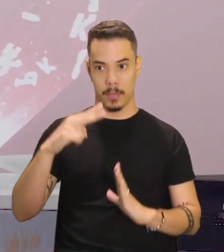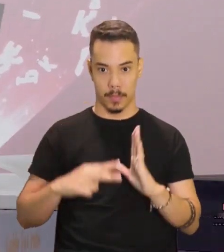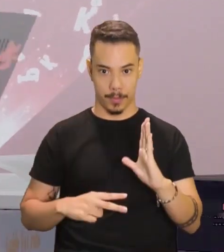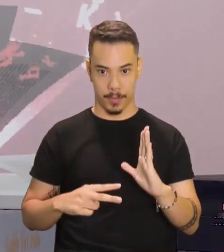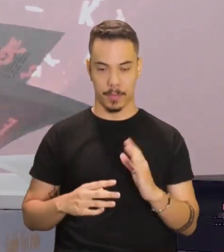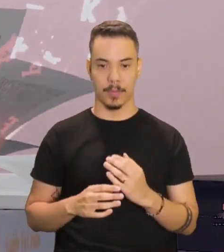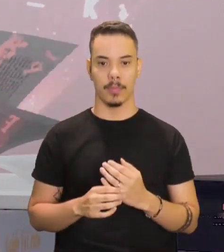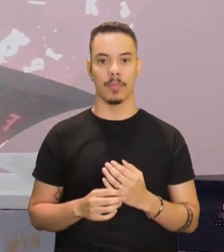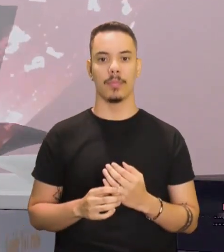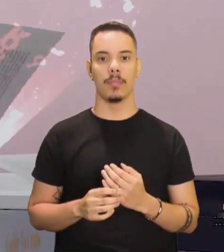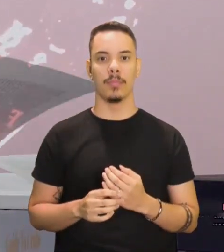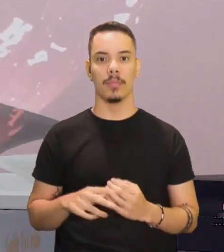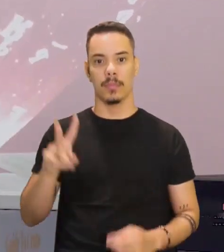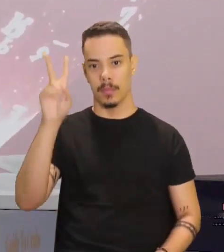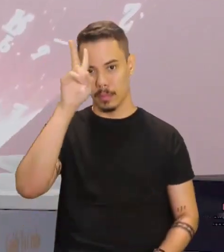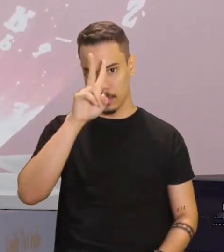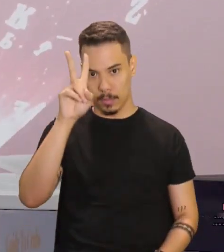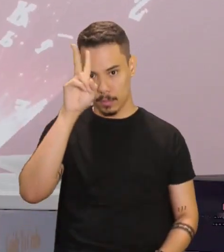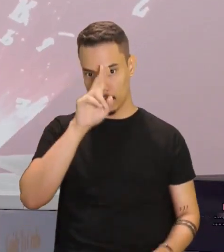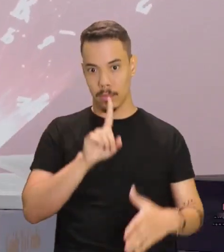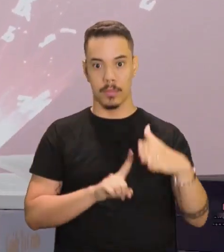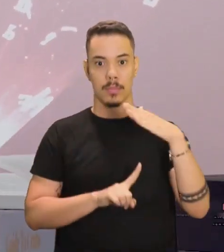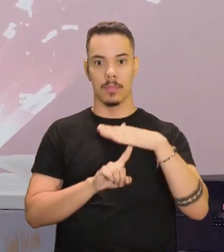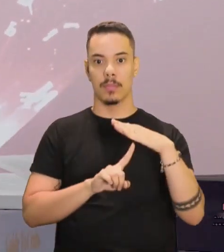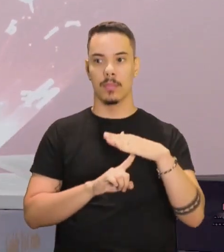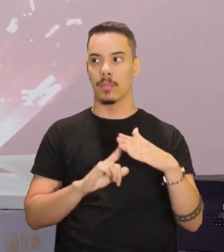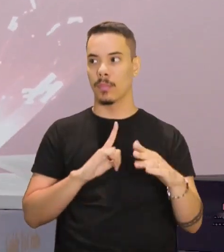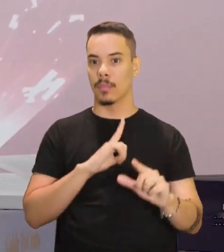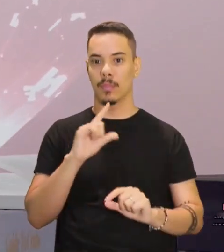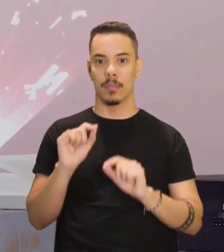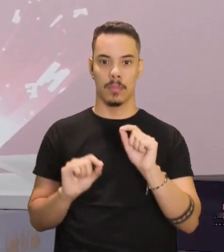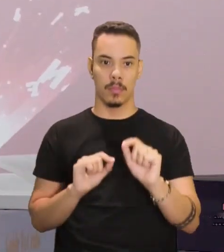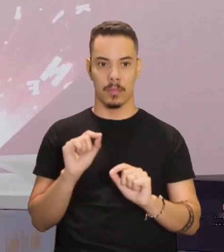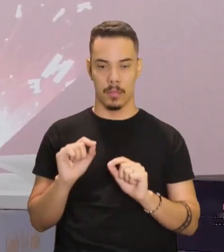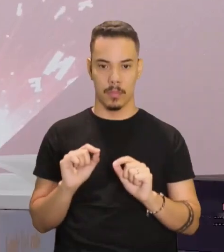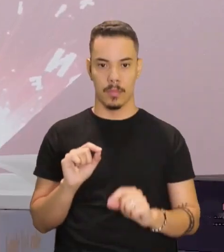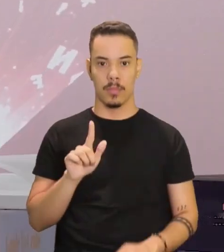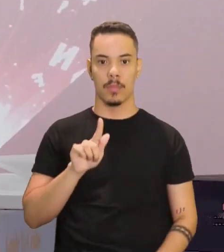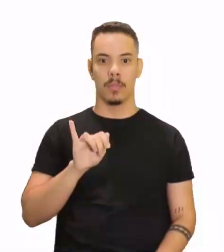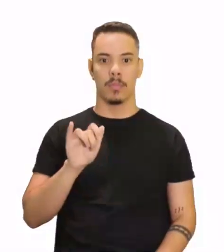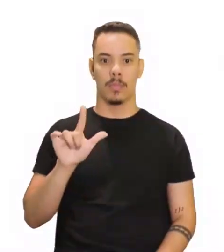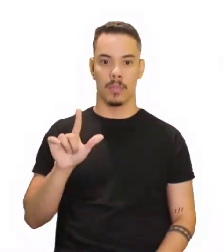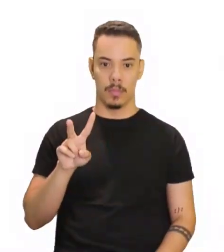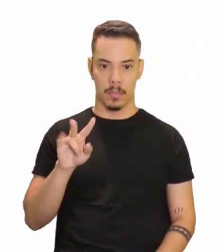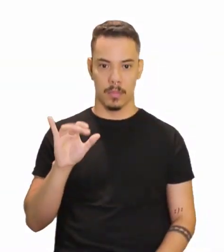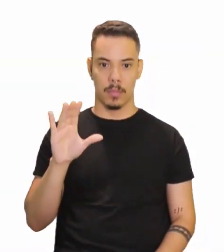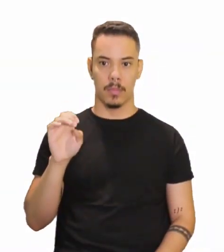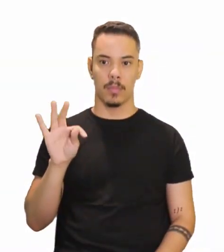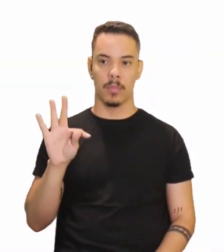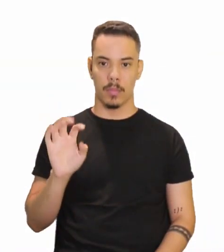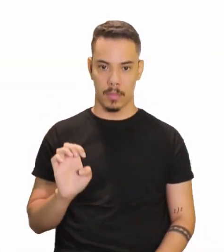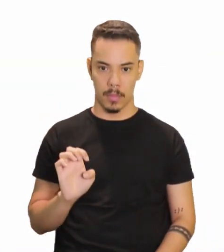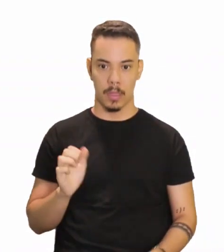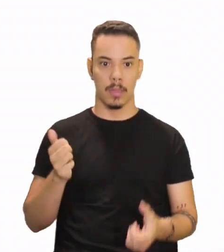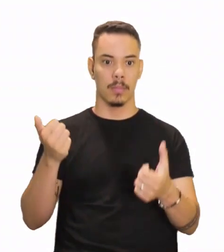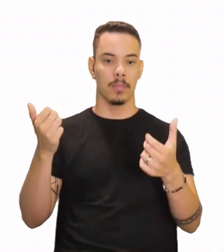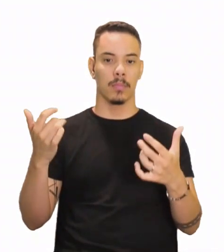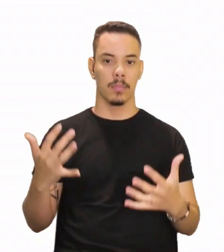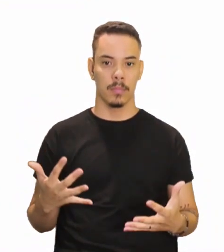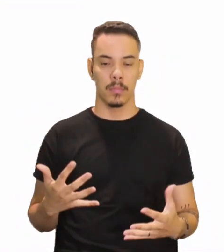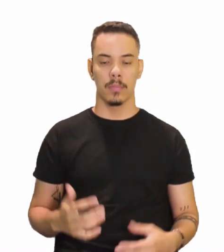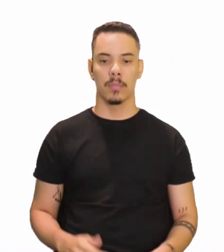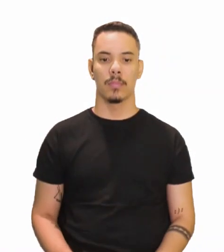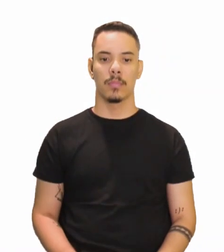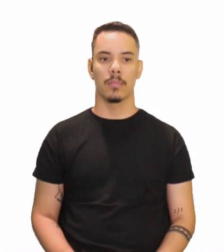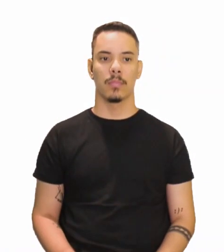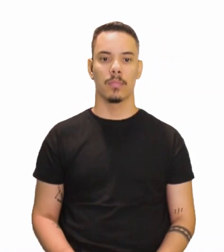que da primeira unidade nós temos o seguinte Gil Vicente uma obra né que fala sobre